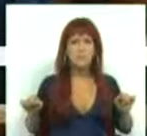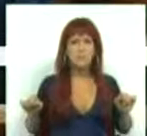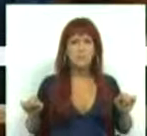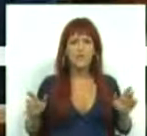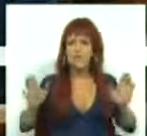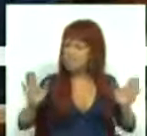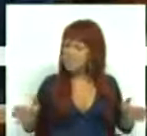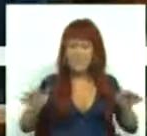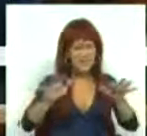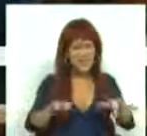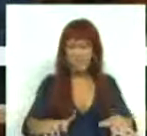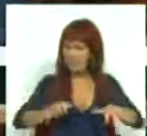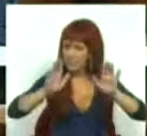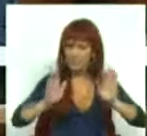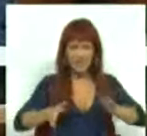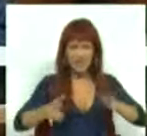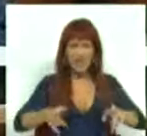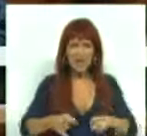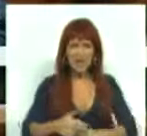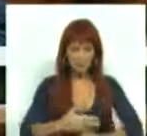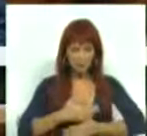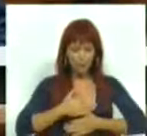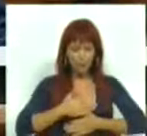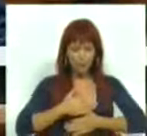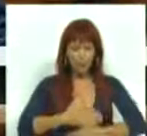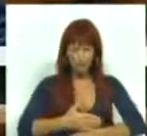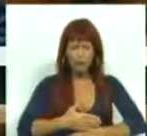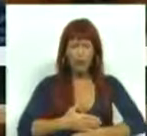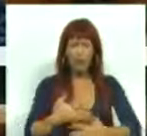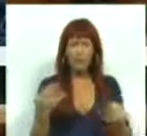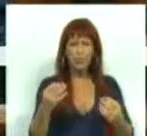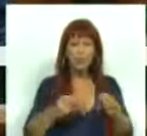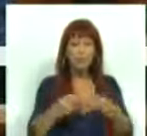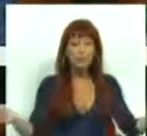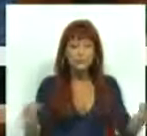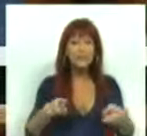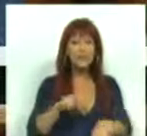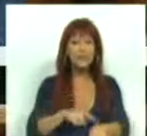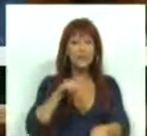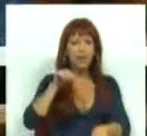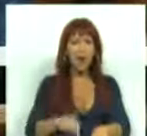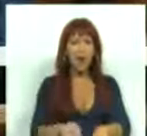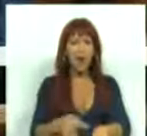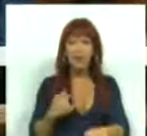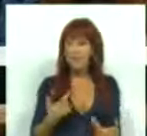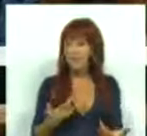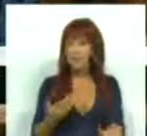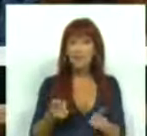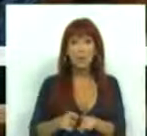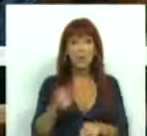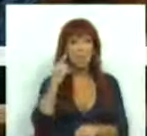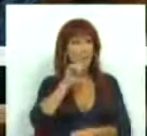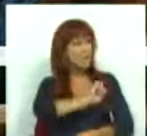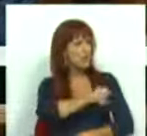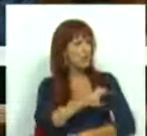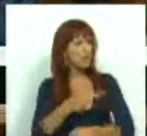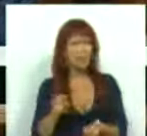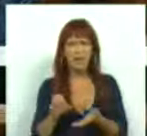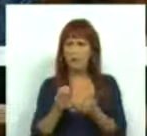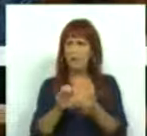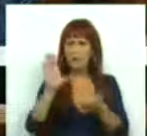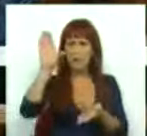tem de haver no Parlamento uma vontade inquebrantável de ultrapassar este momento em que vemos a nossa soberania